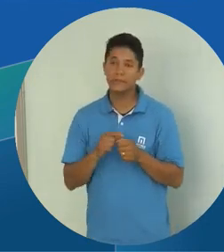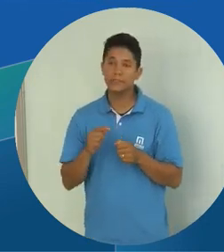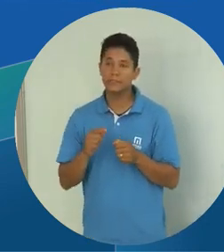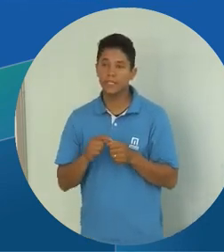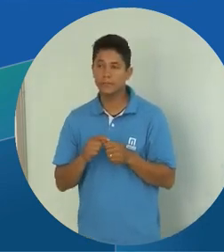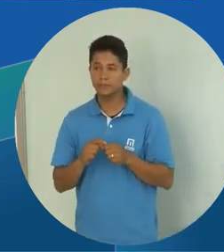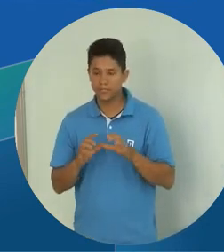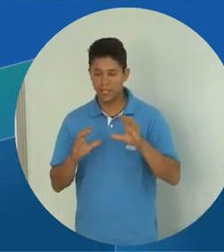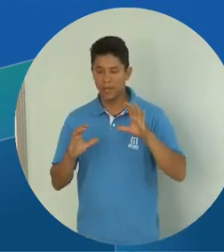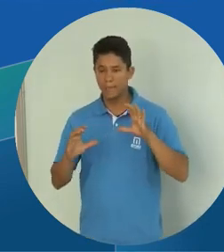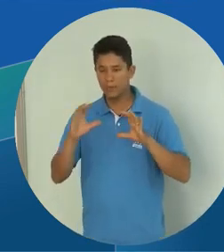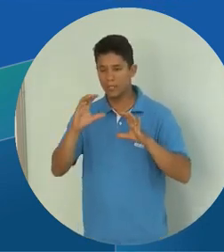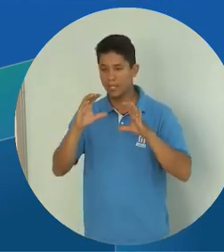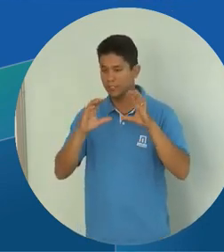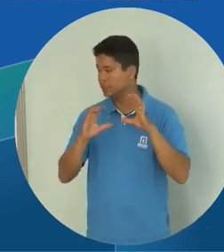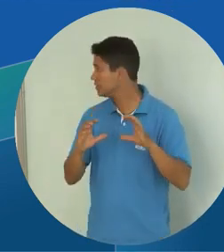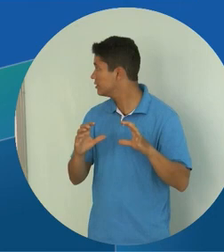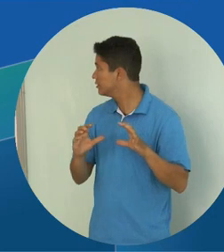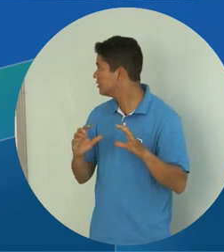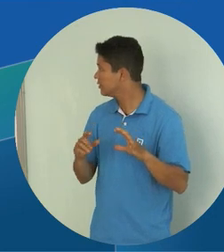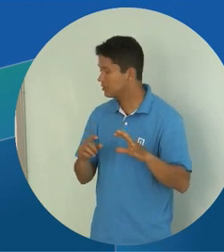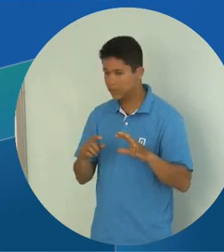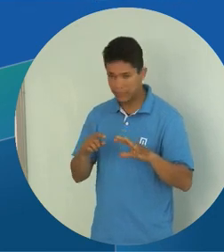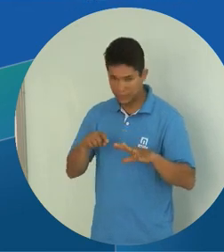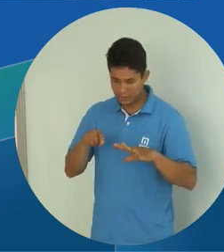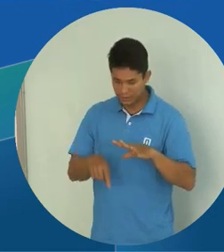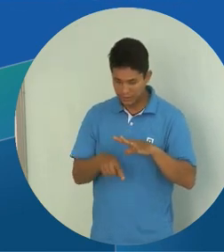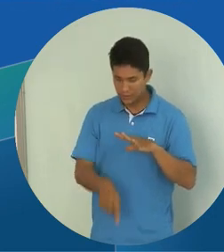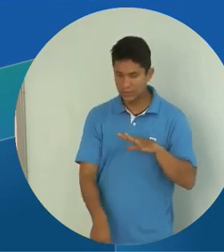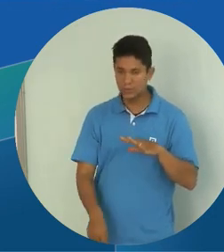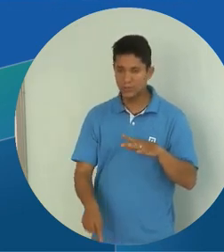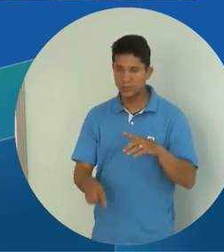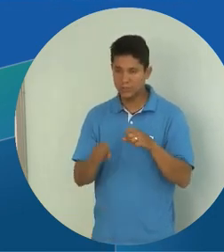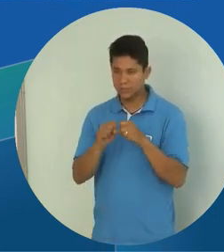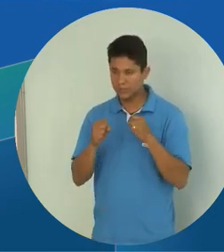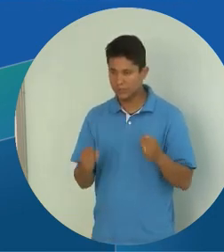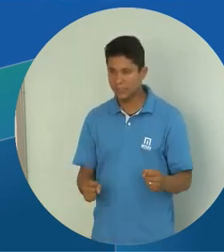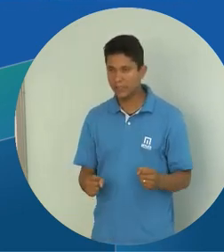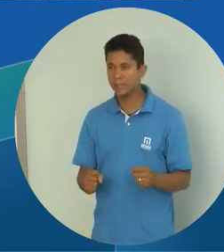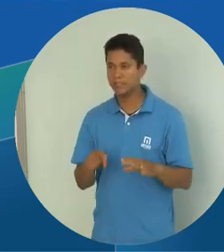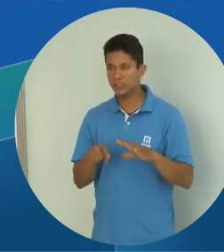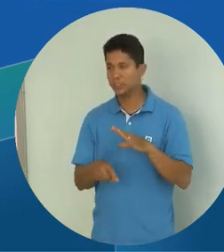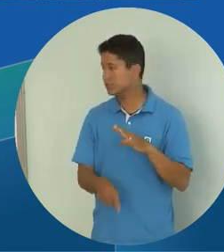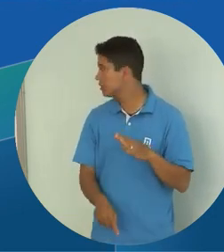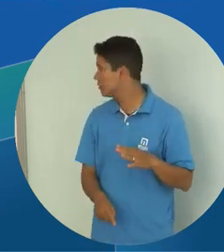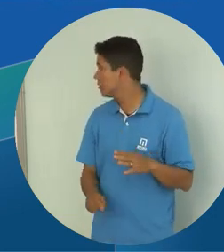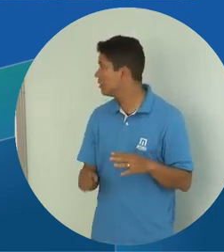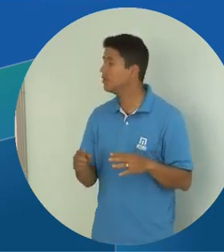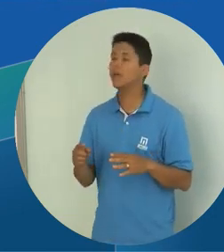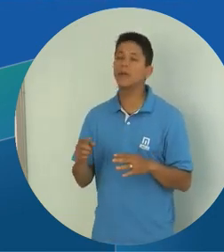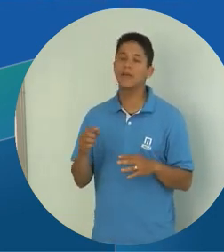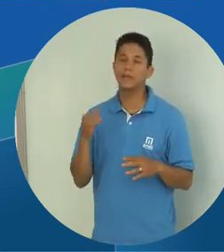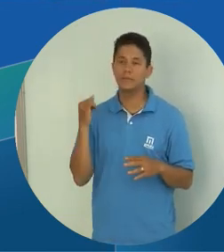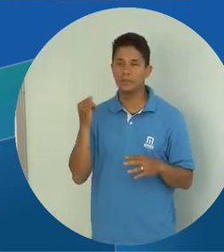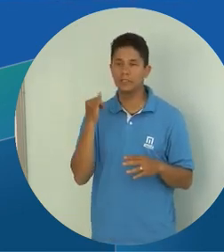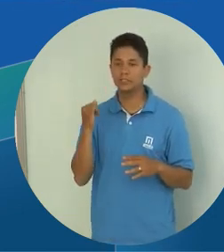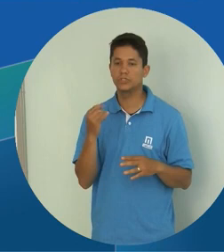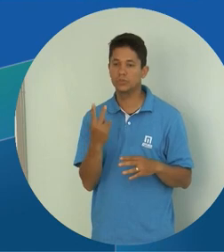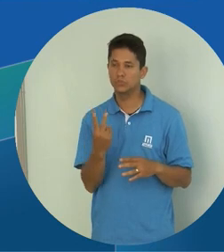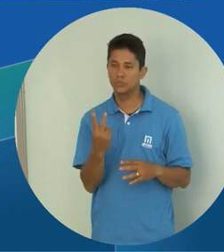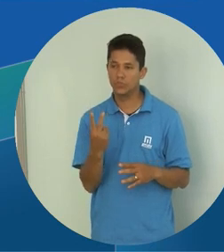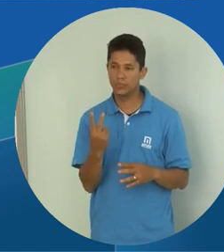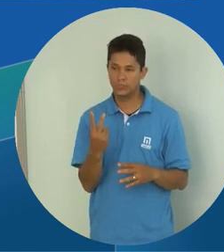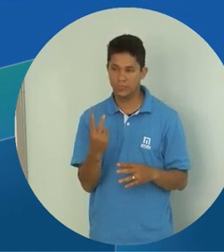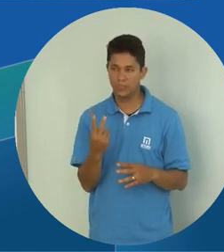montagem do sistema de injeção, né, igual o Gustavo falou, o ideal nesse caso é que os dois produtos se misturem embaixo, né,